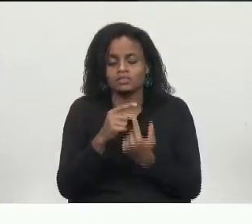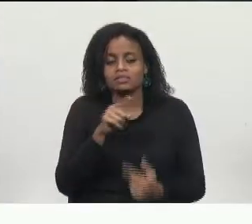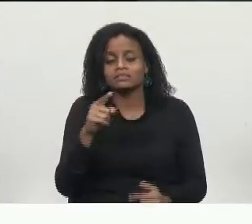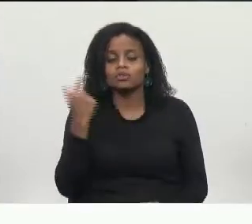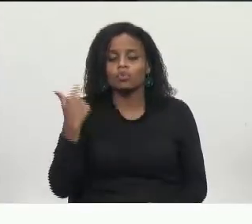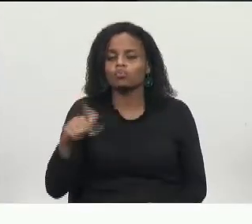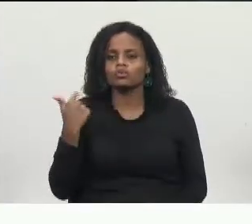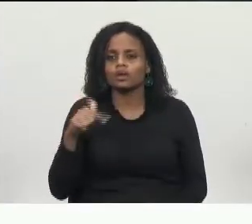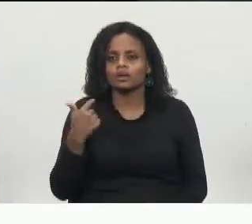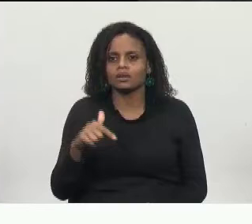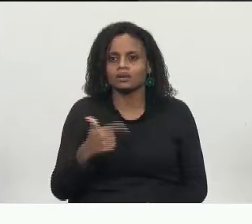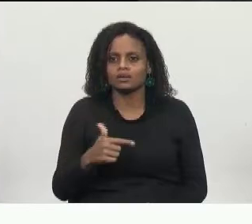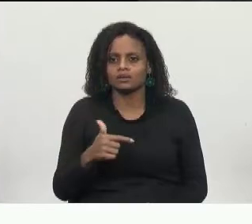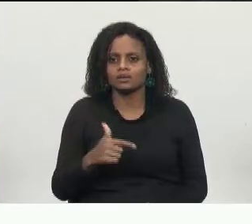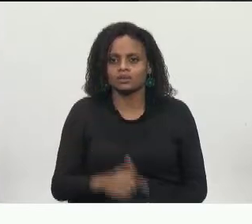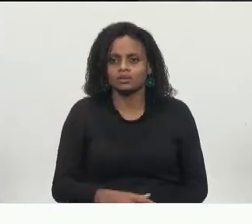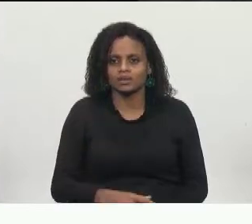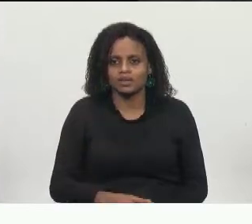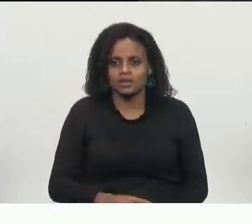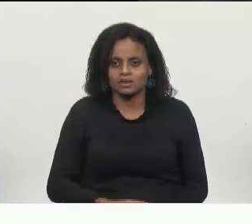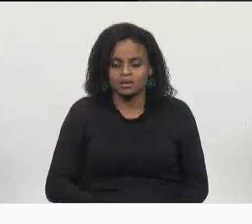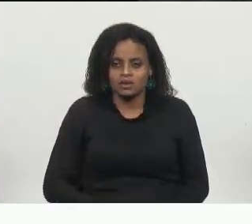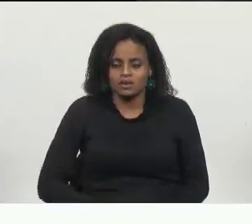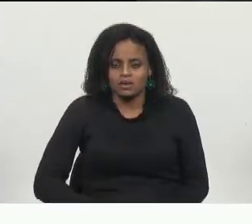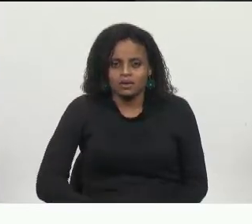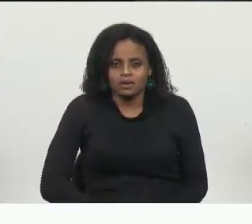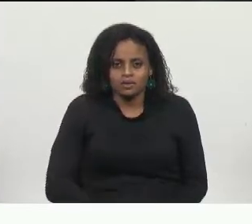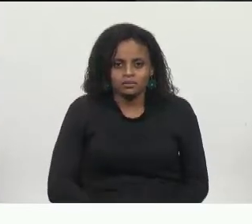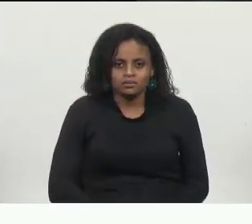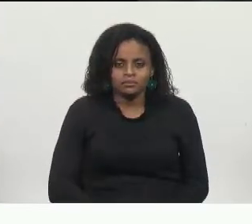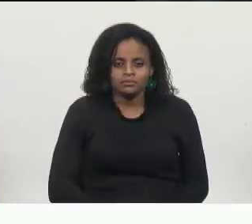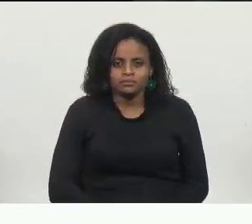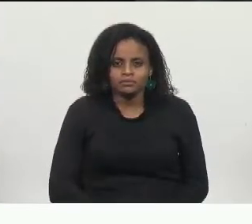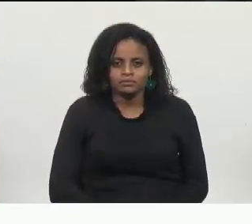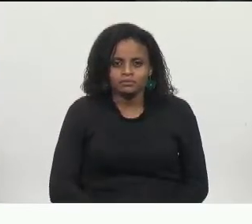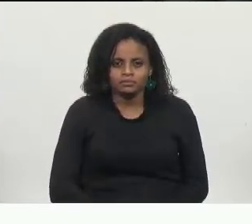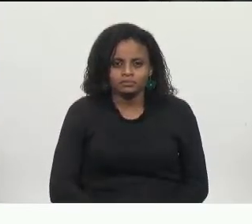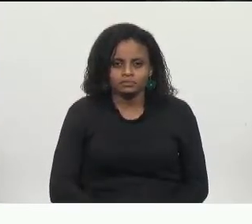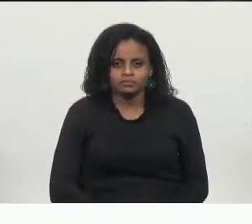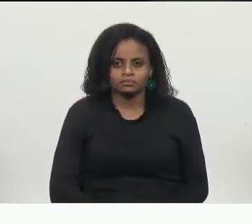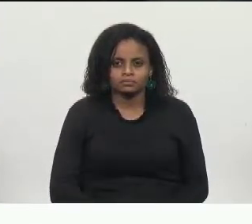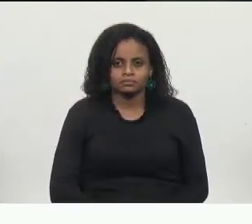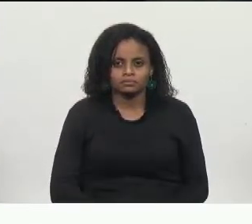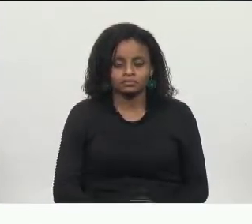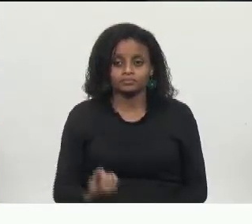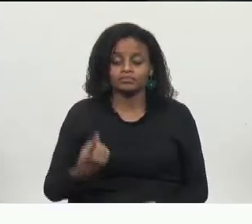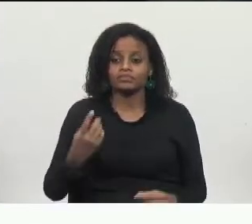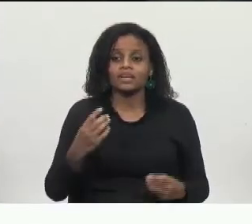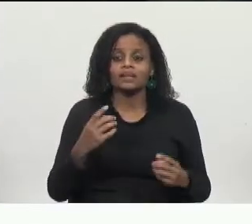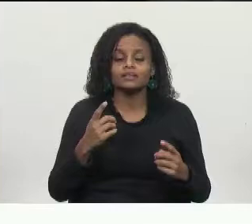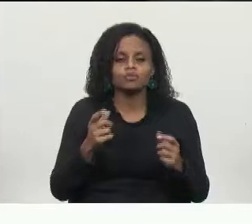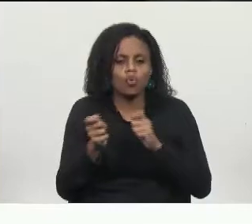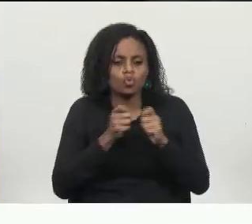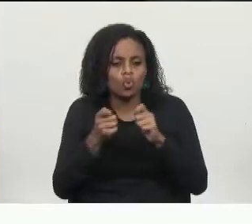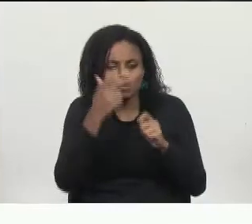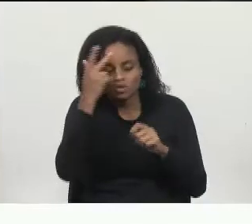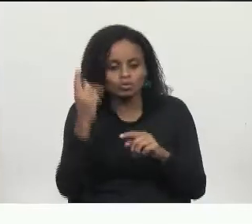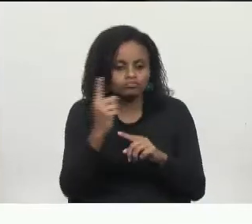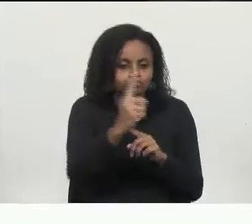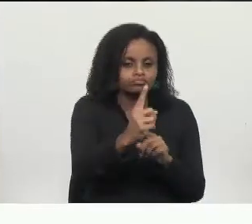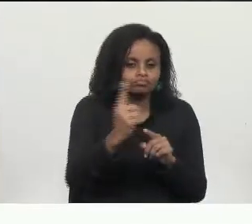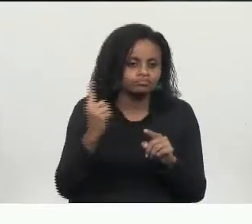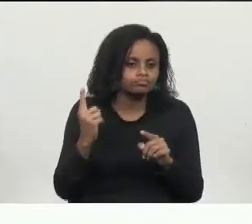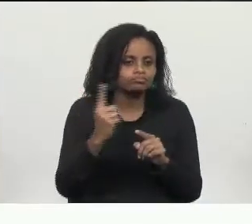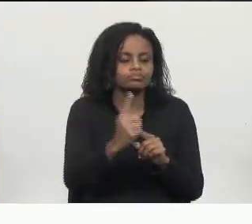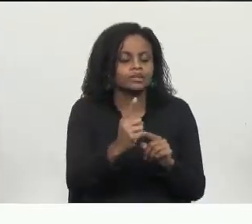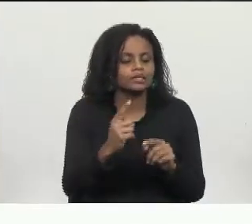ter uma boa eficácia em relação ao controle de entrada e saída,